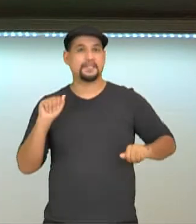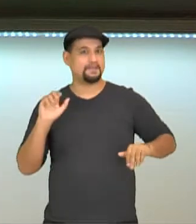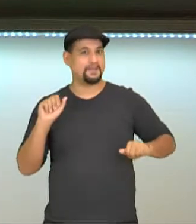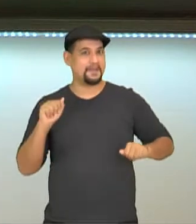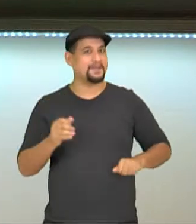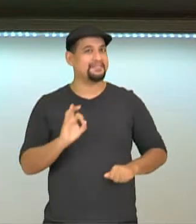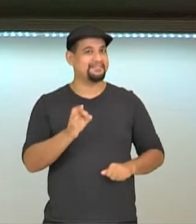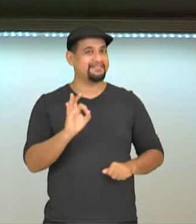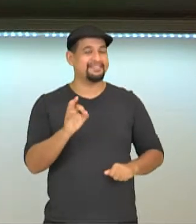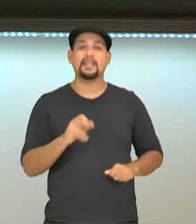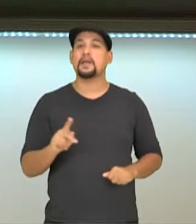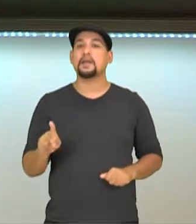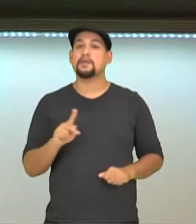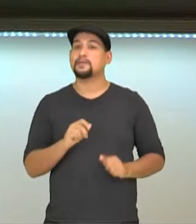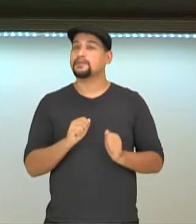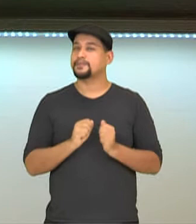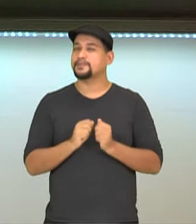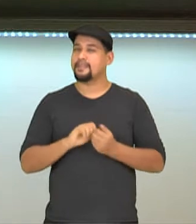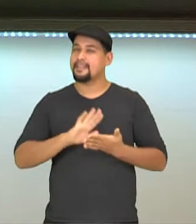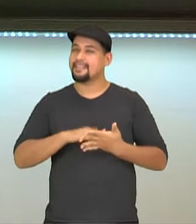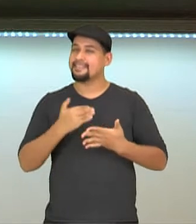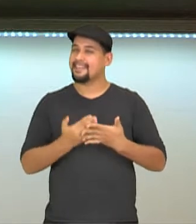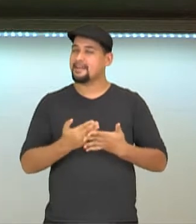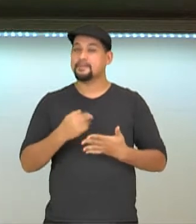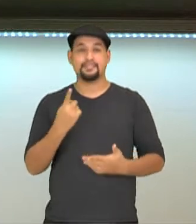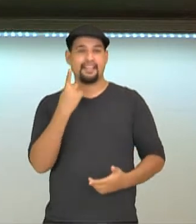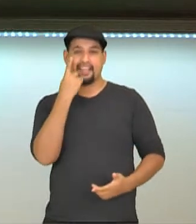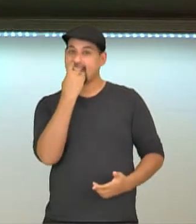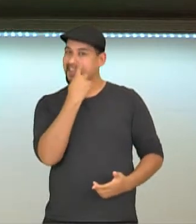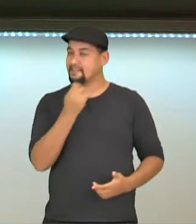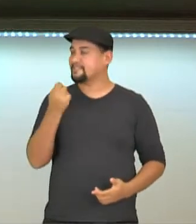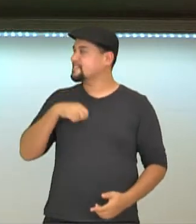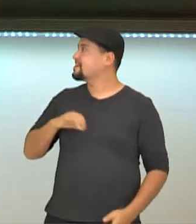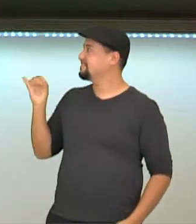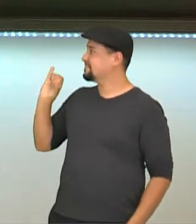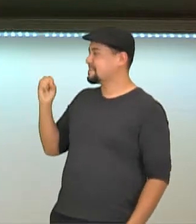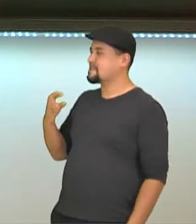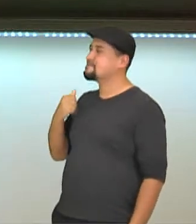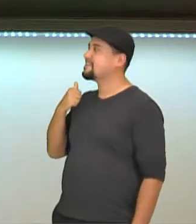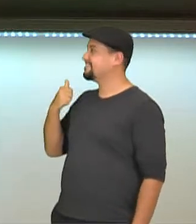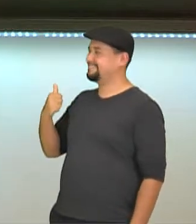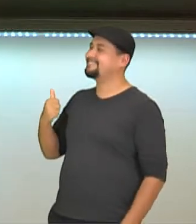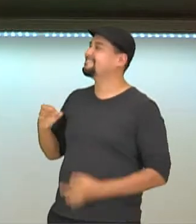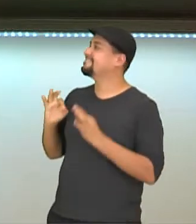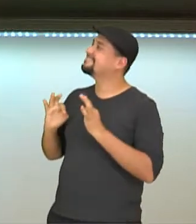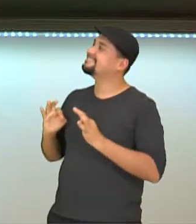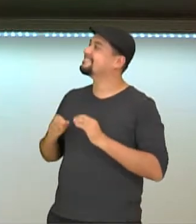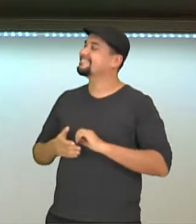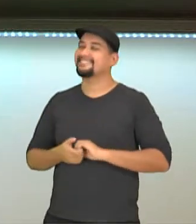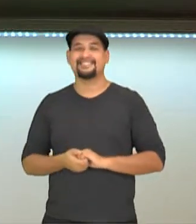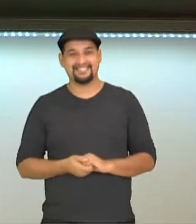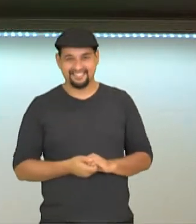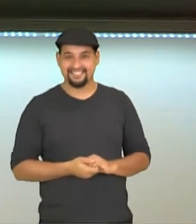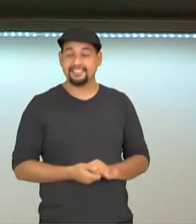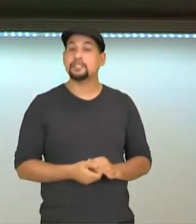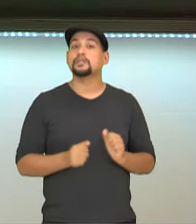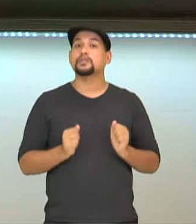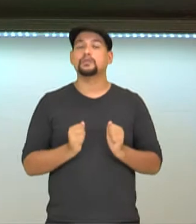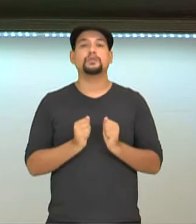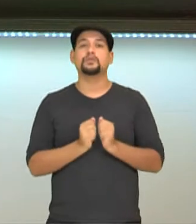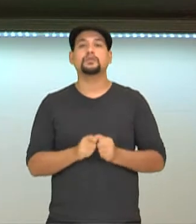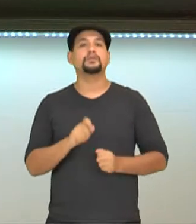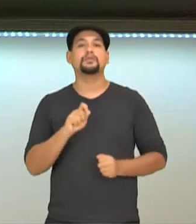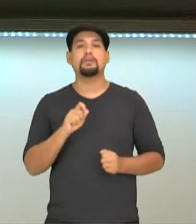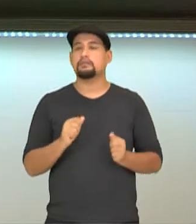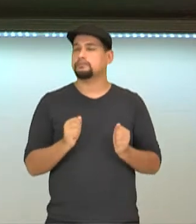Estou aqui com o intérprete Kelvin. Olá, Kelvin, tudo bem? E vamos continuar aí